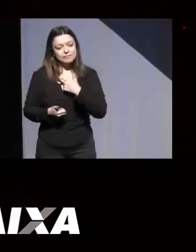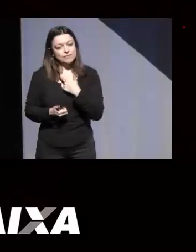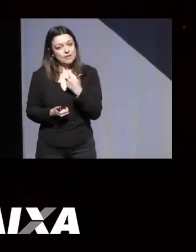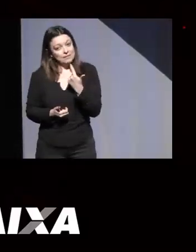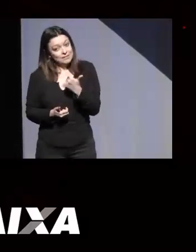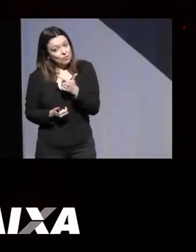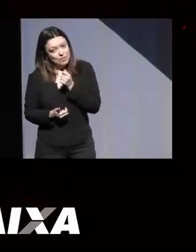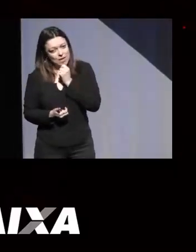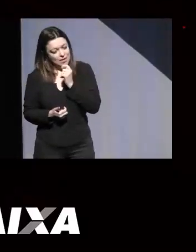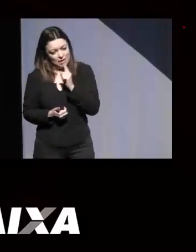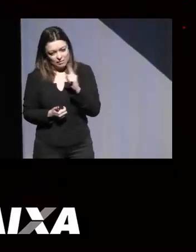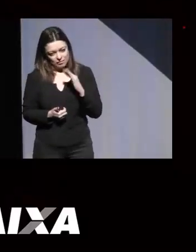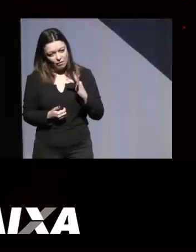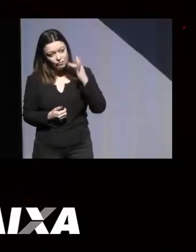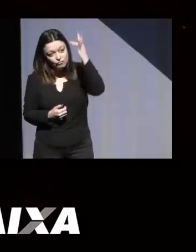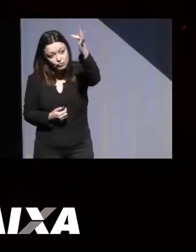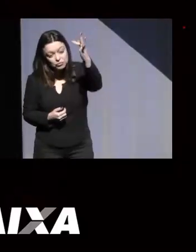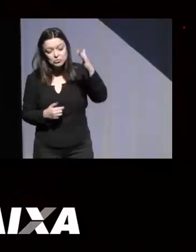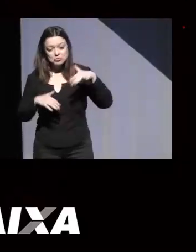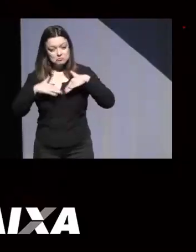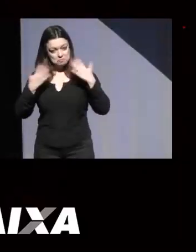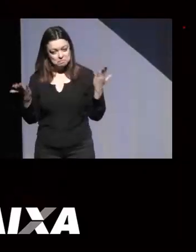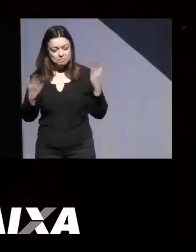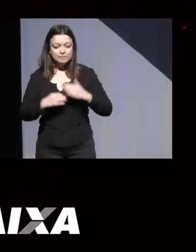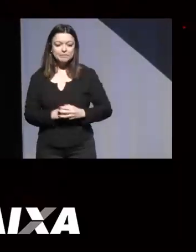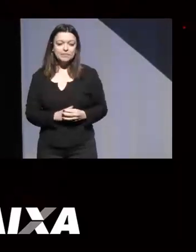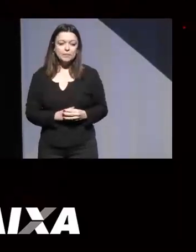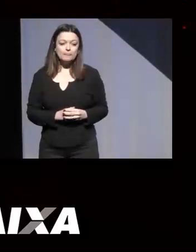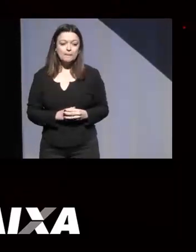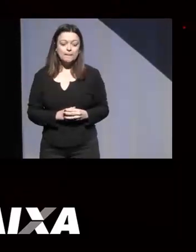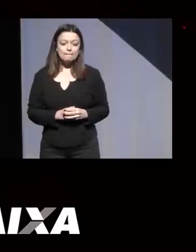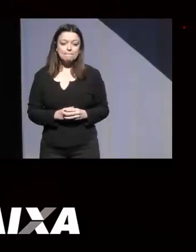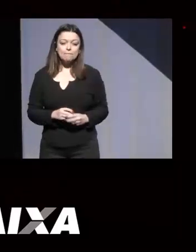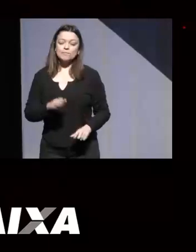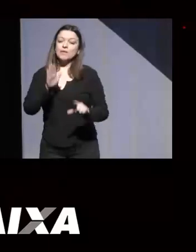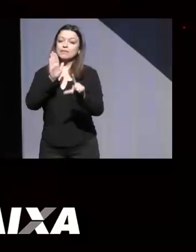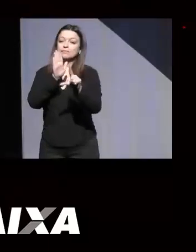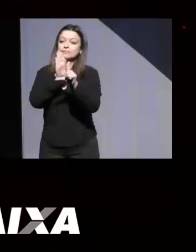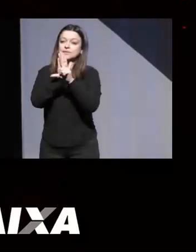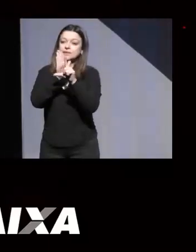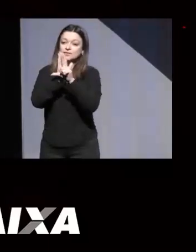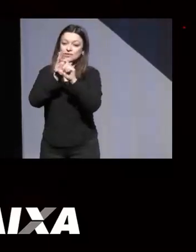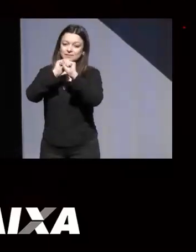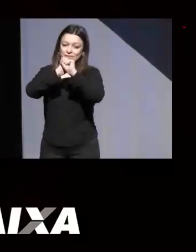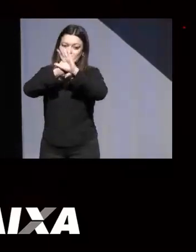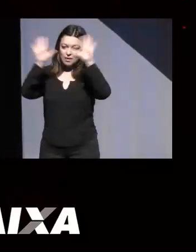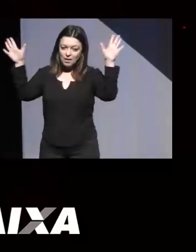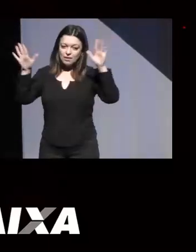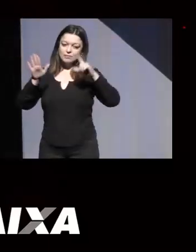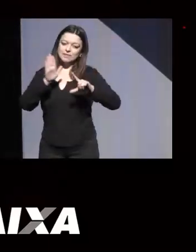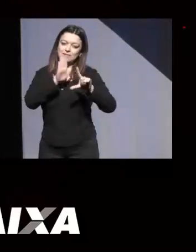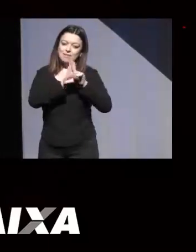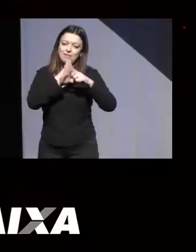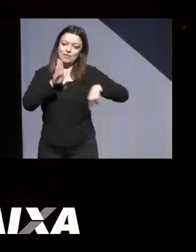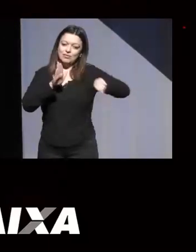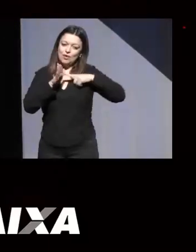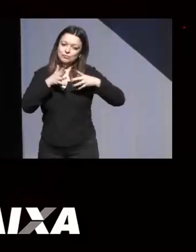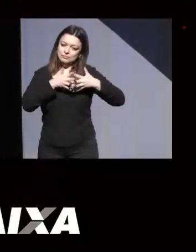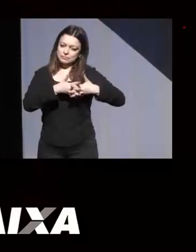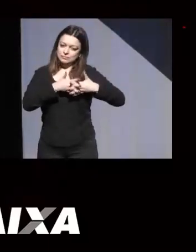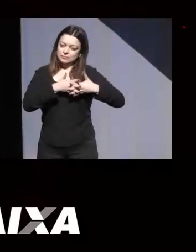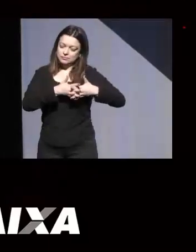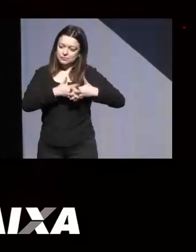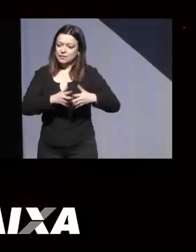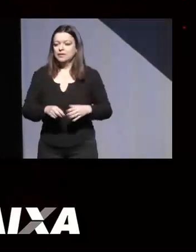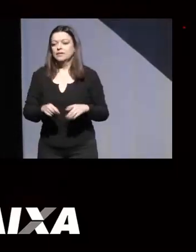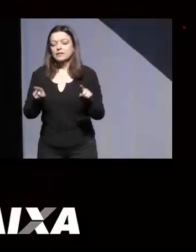teremos. Exercida mediante uma legislação clara, a nossa é super confusa, e de um sistema de tributos